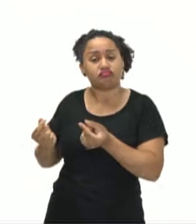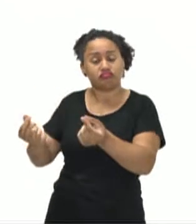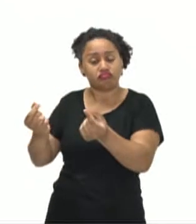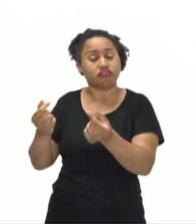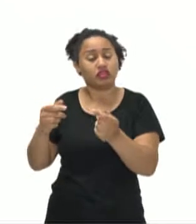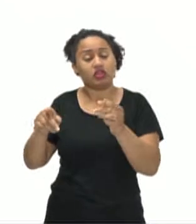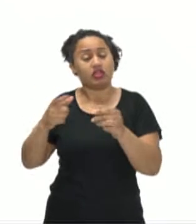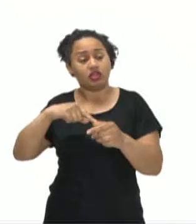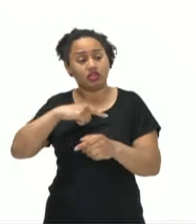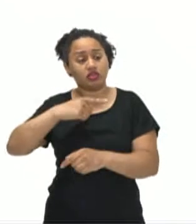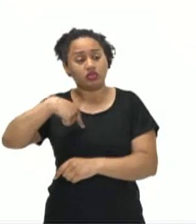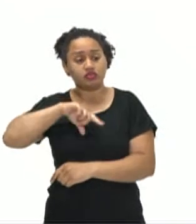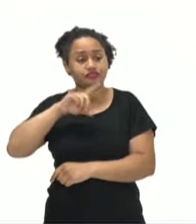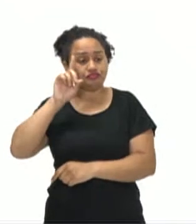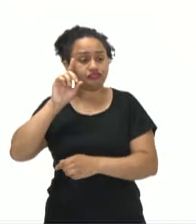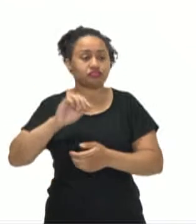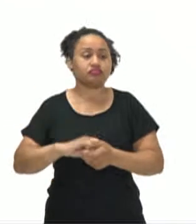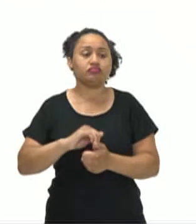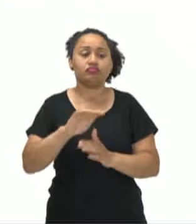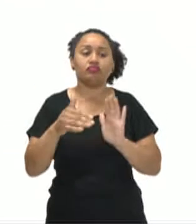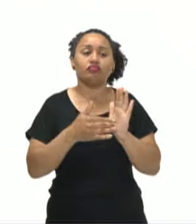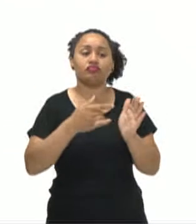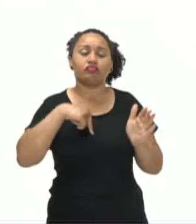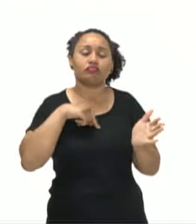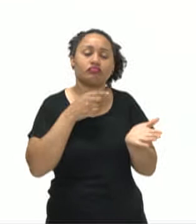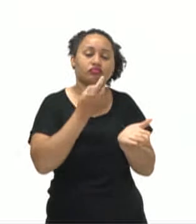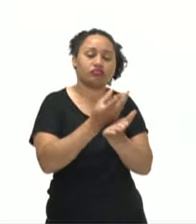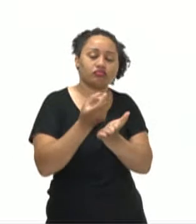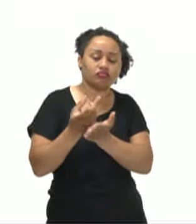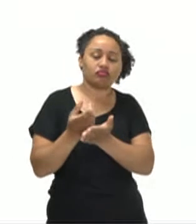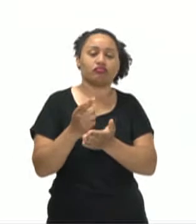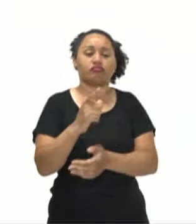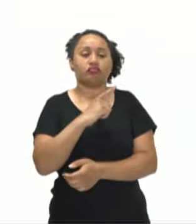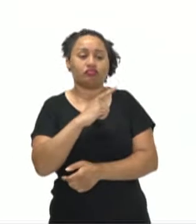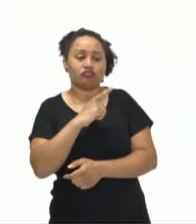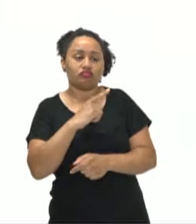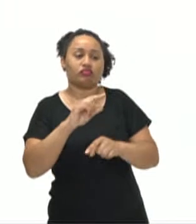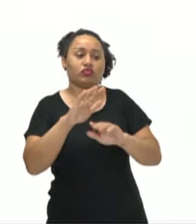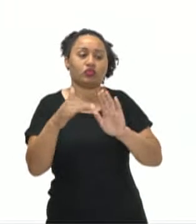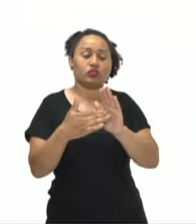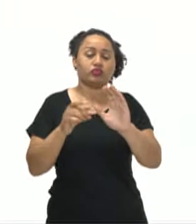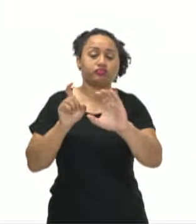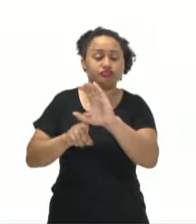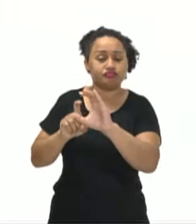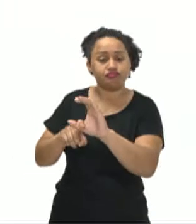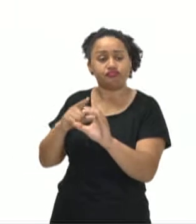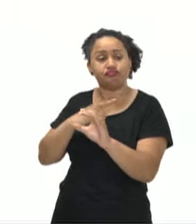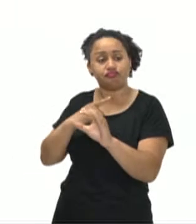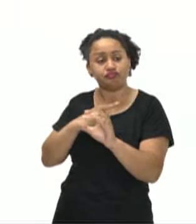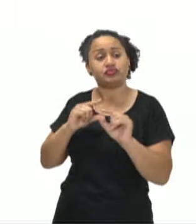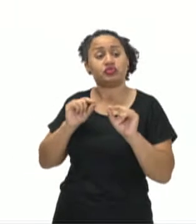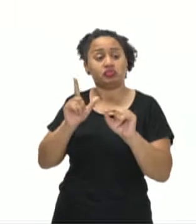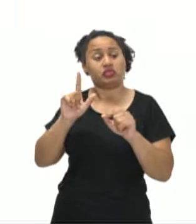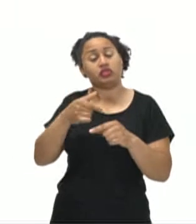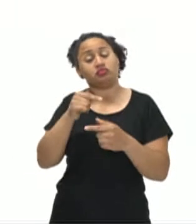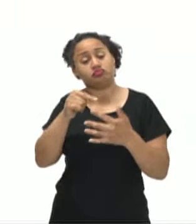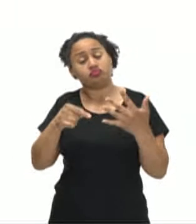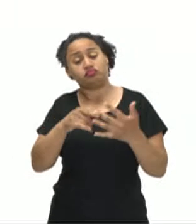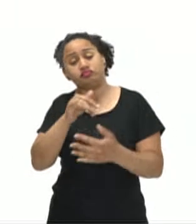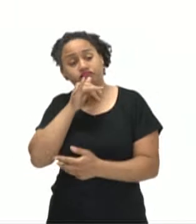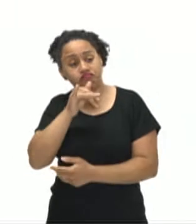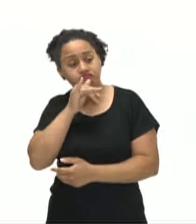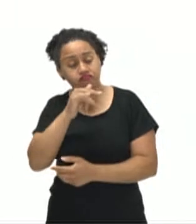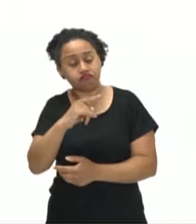nosso cotidiano. Tudo que compramos, tudo que temos, todas as dívidas que contraímos são exemplos de ativos